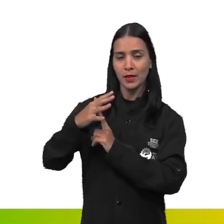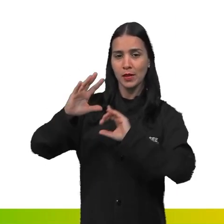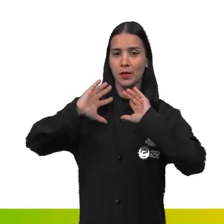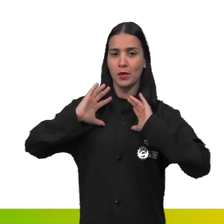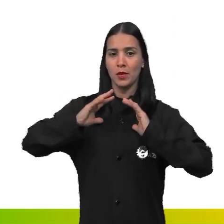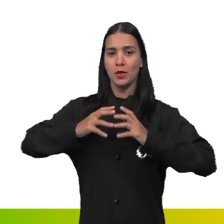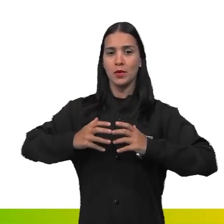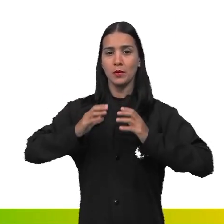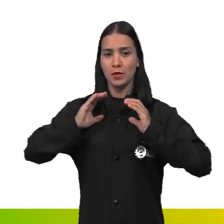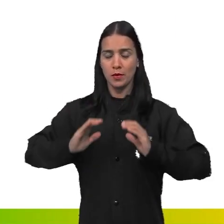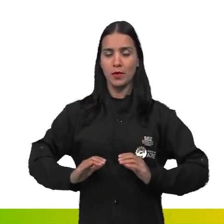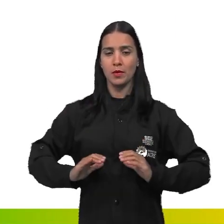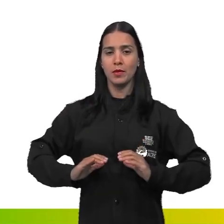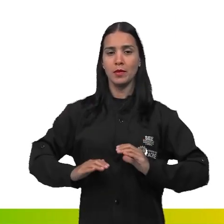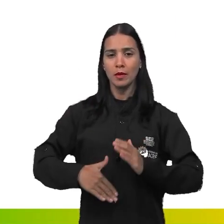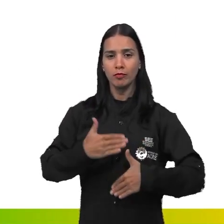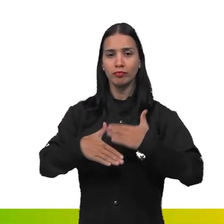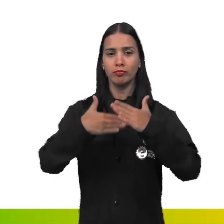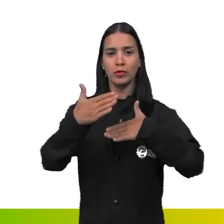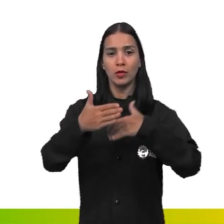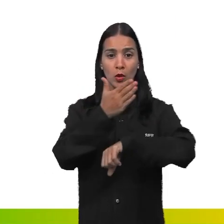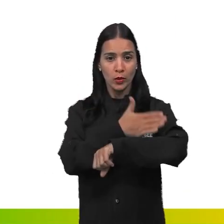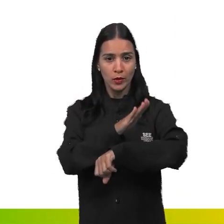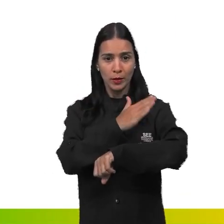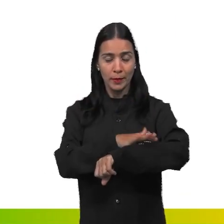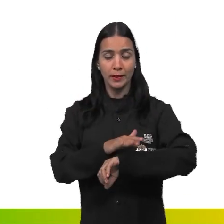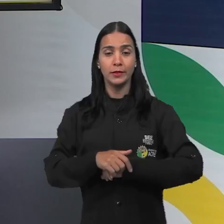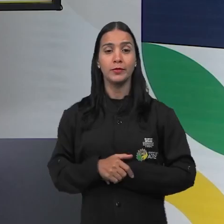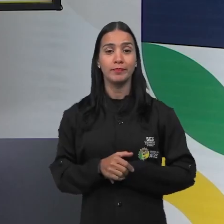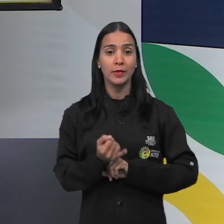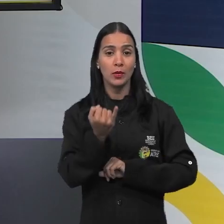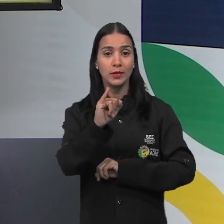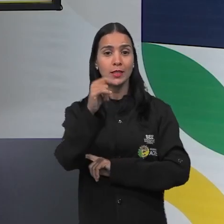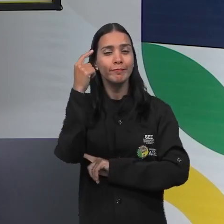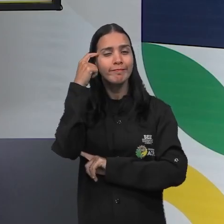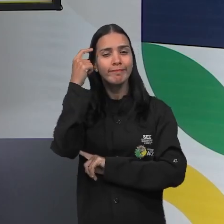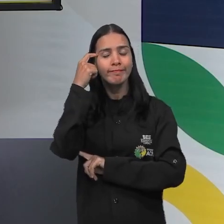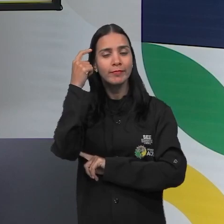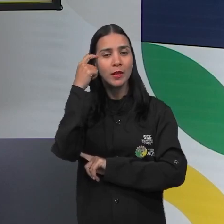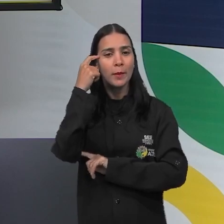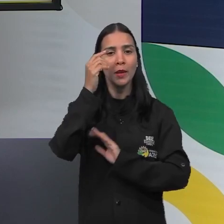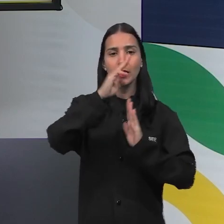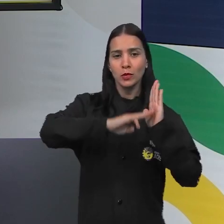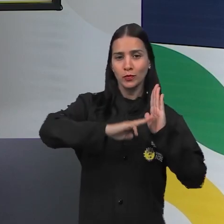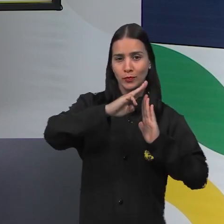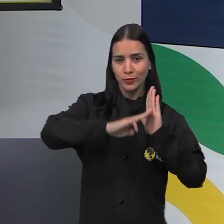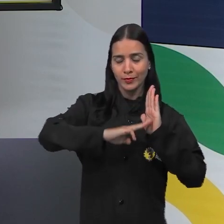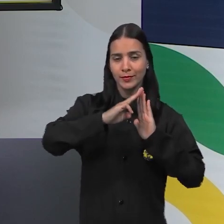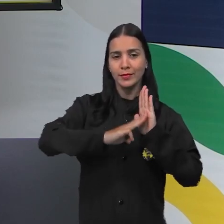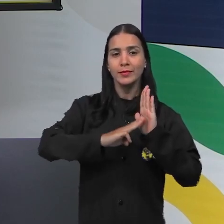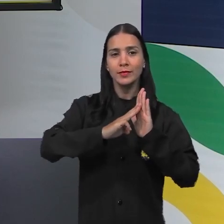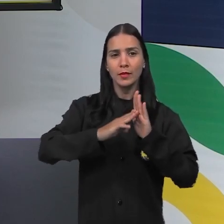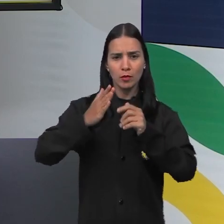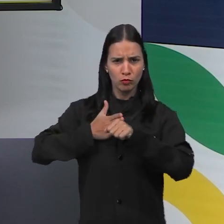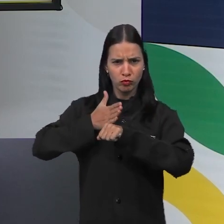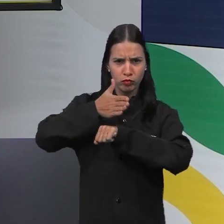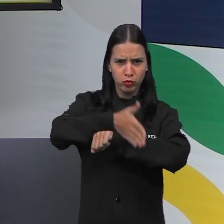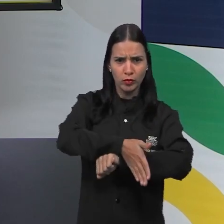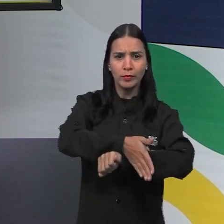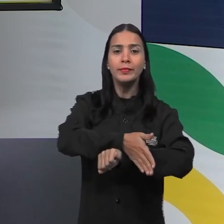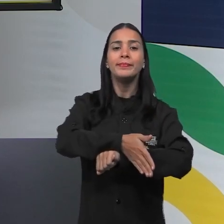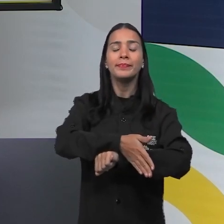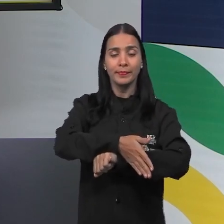cidadã do praticante. Quando a gente pensa em uma modalidade de invasão, normalmente